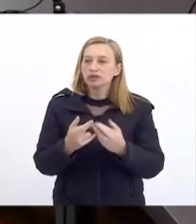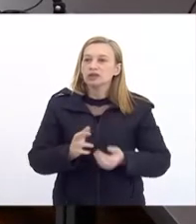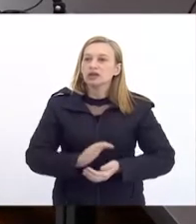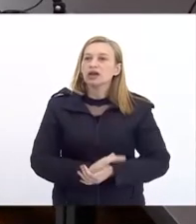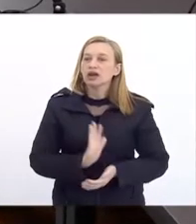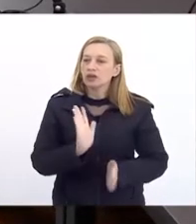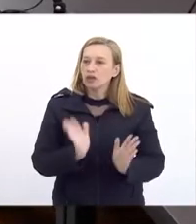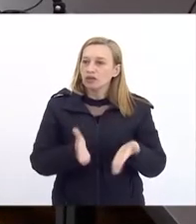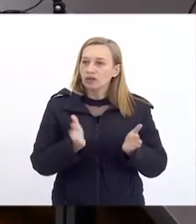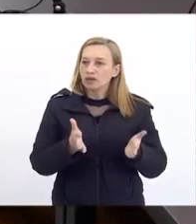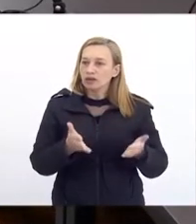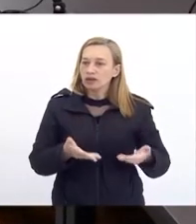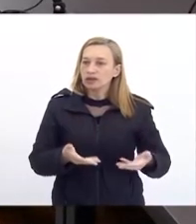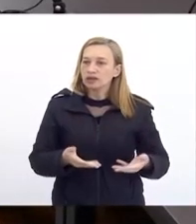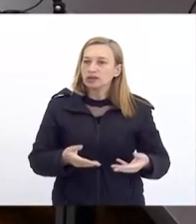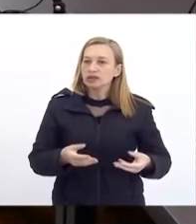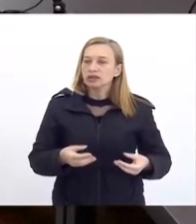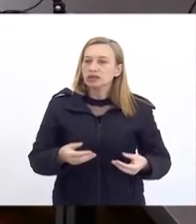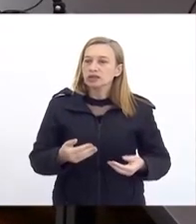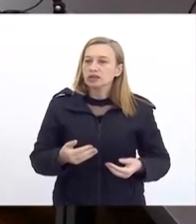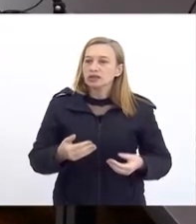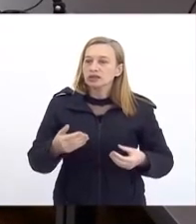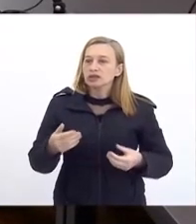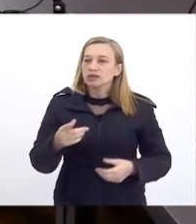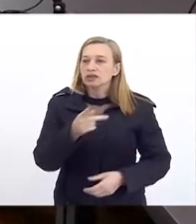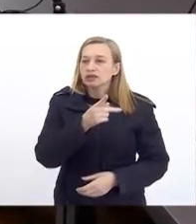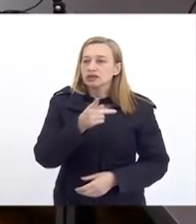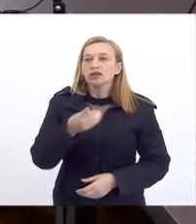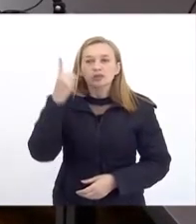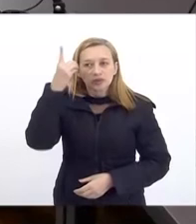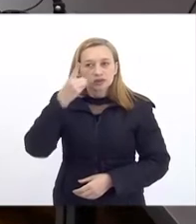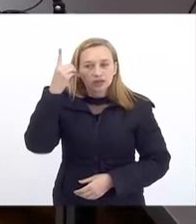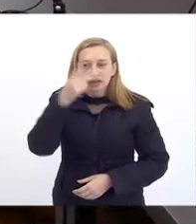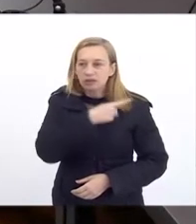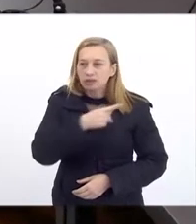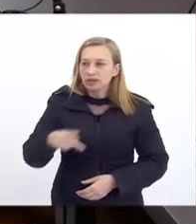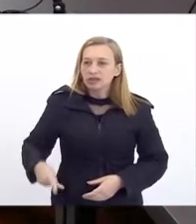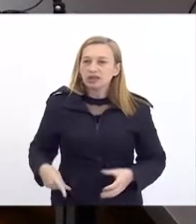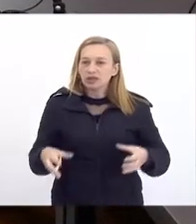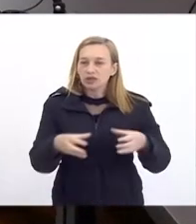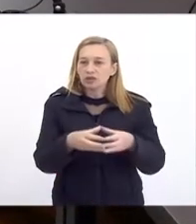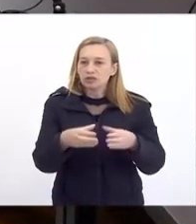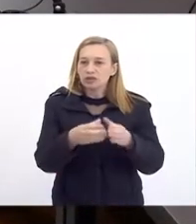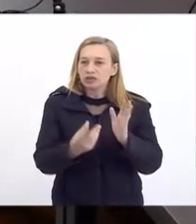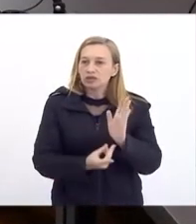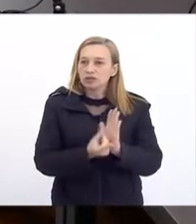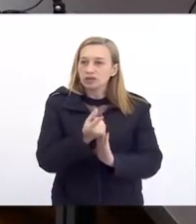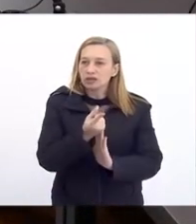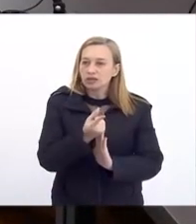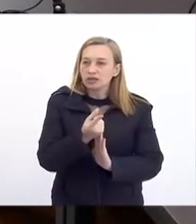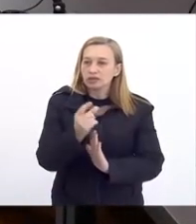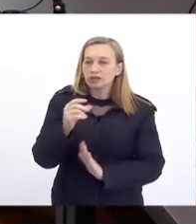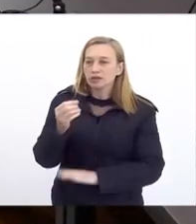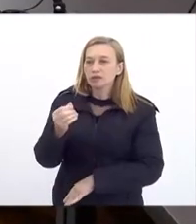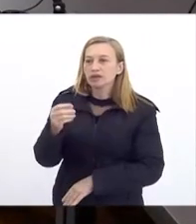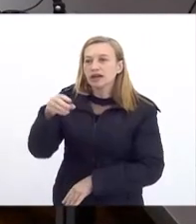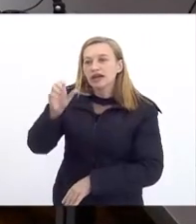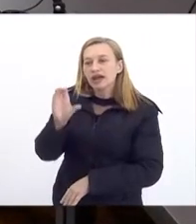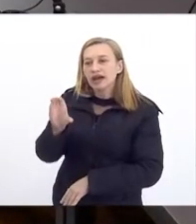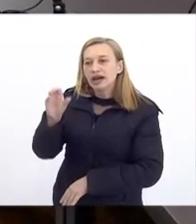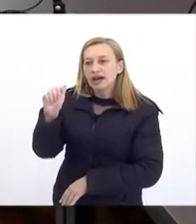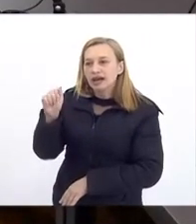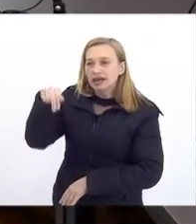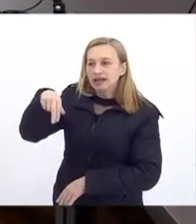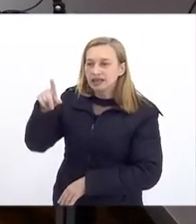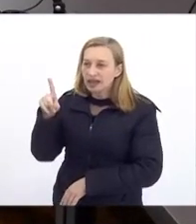comando para o deputado, presidente da Comissão de Orçamento, Márcio